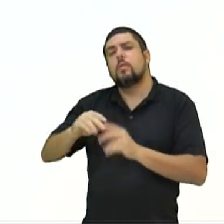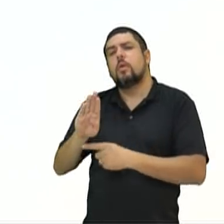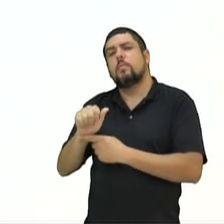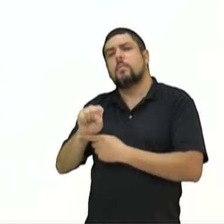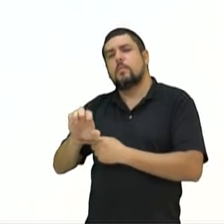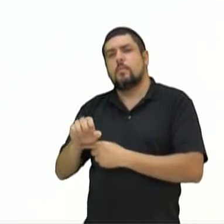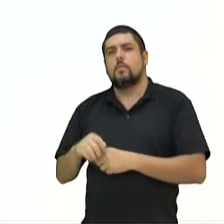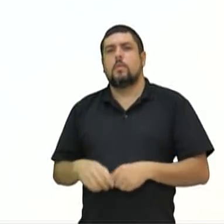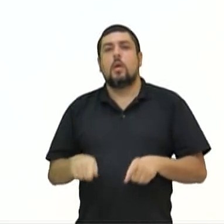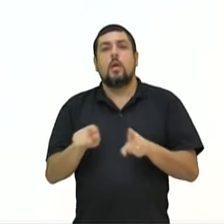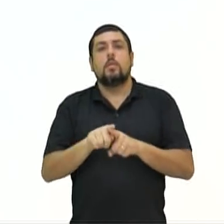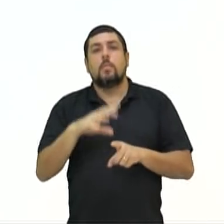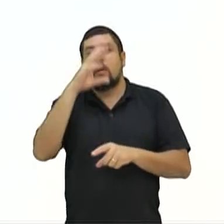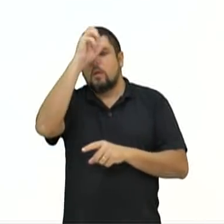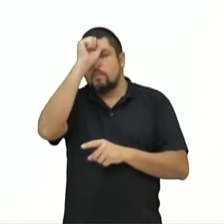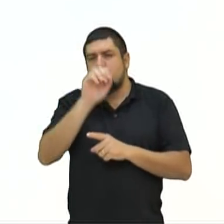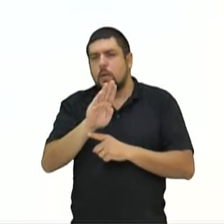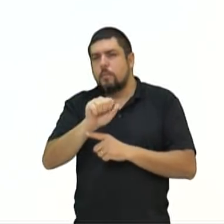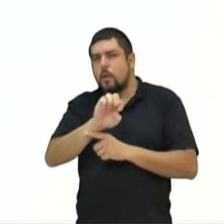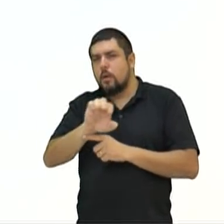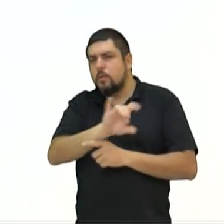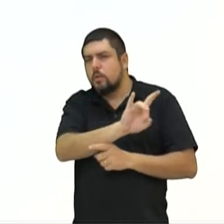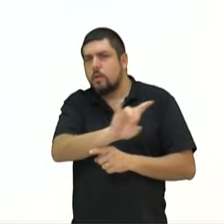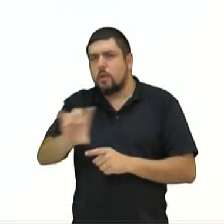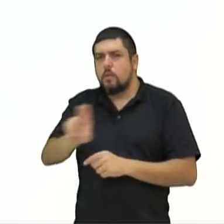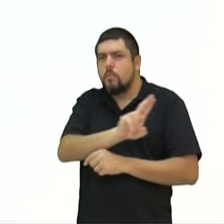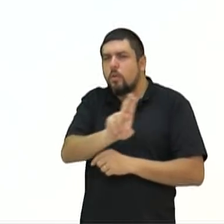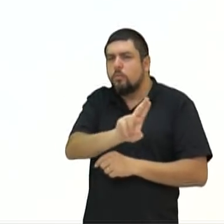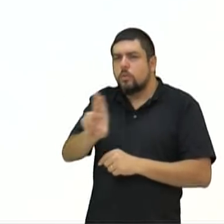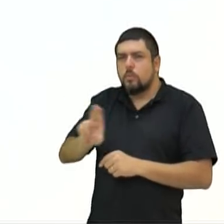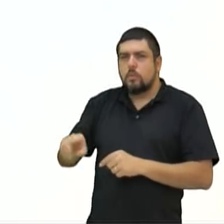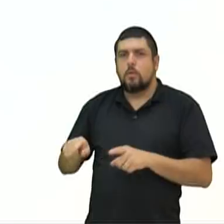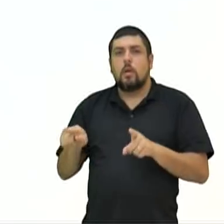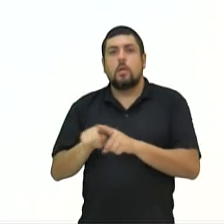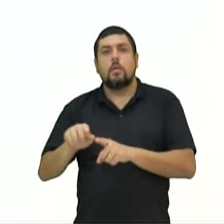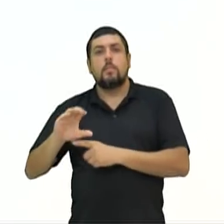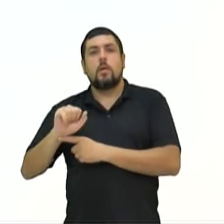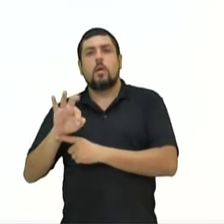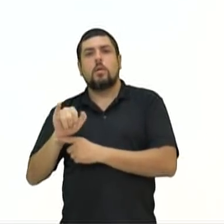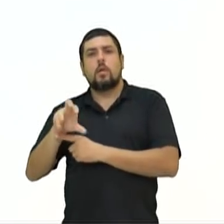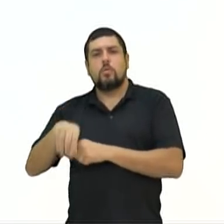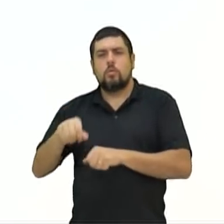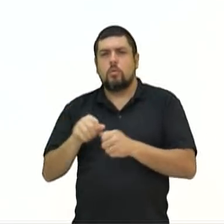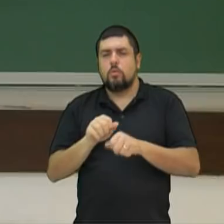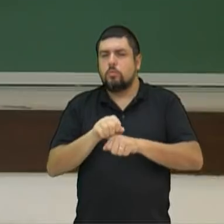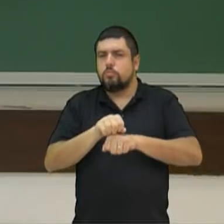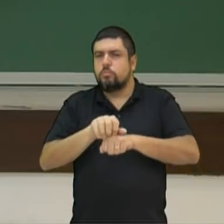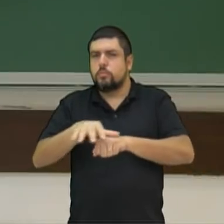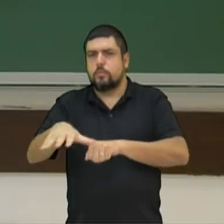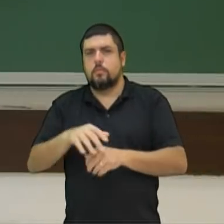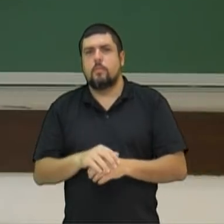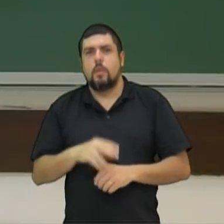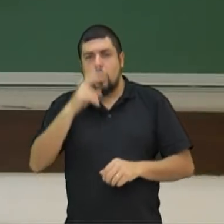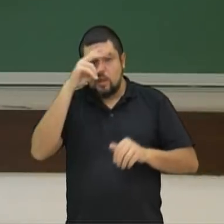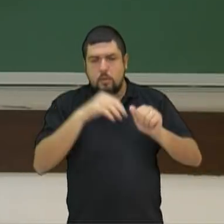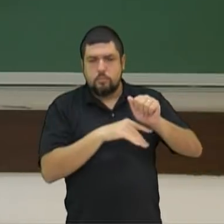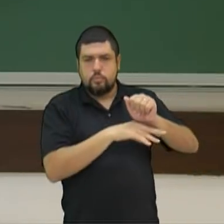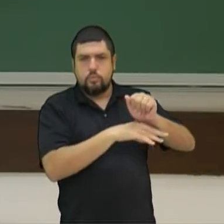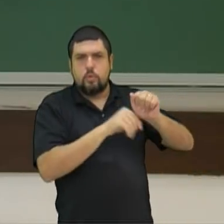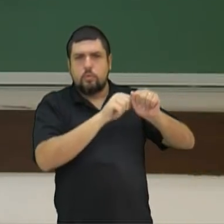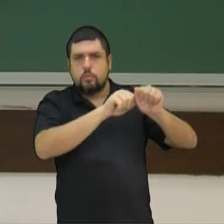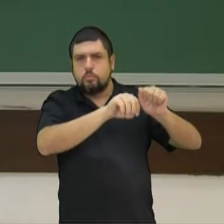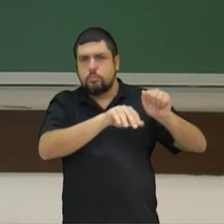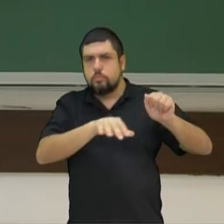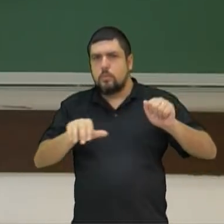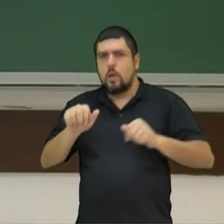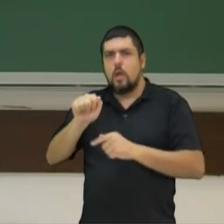Vamos aprender a dar nomes para elas e para o cátion que elas liberam. Lembra que no ácido havia liberação de